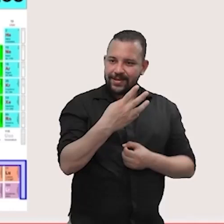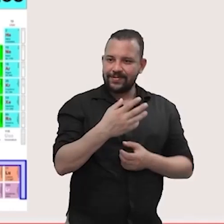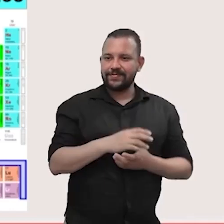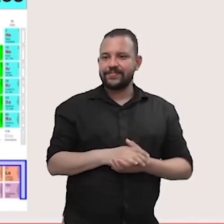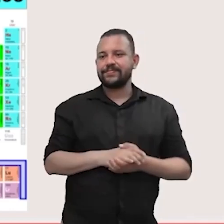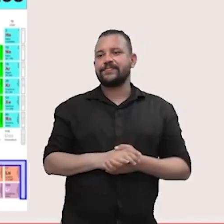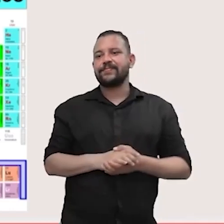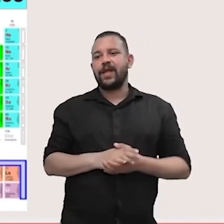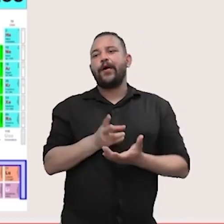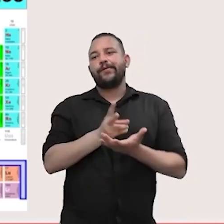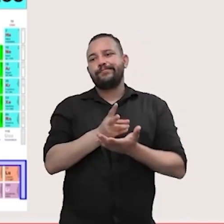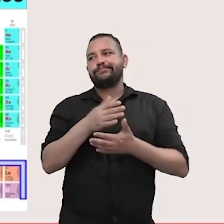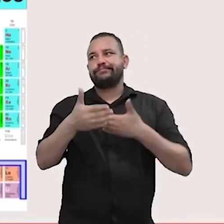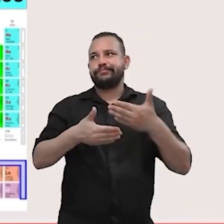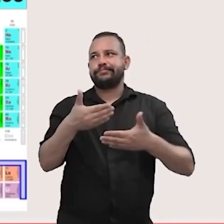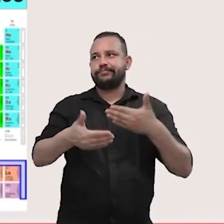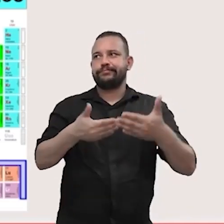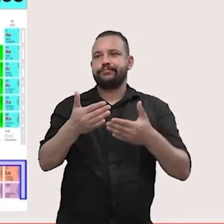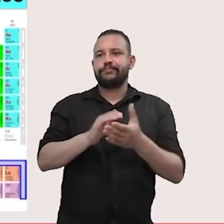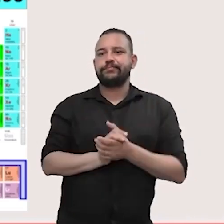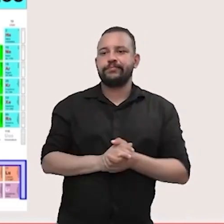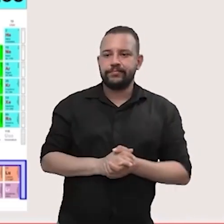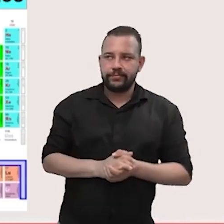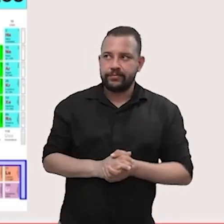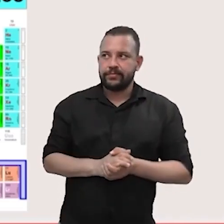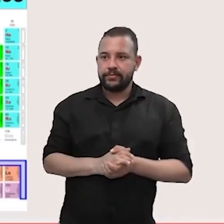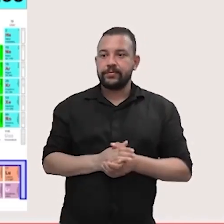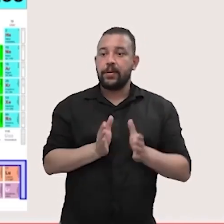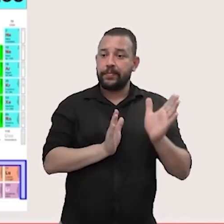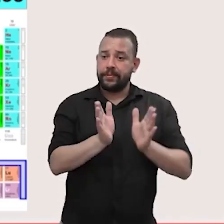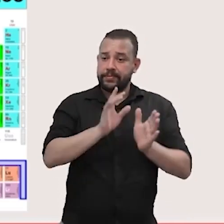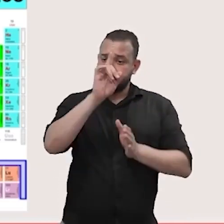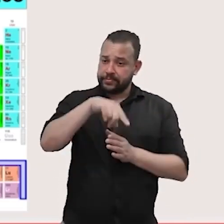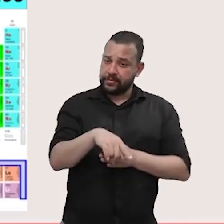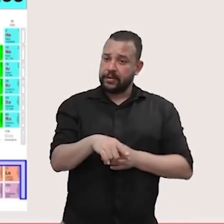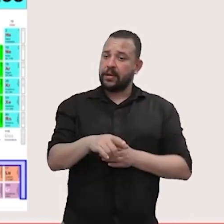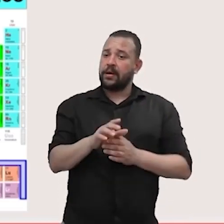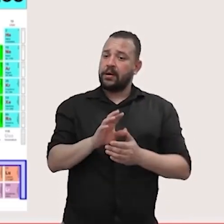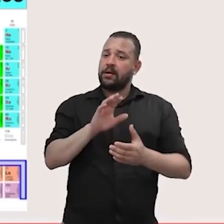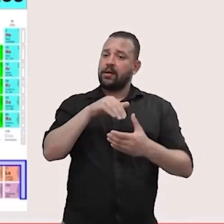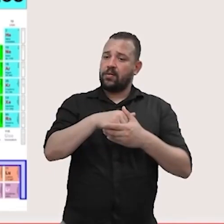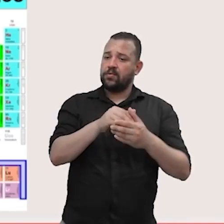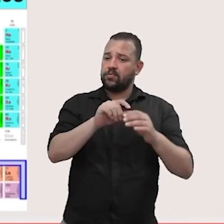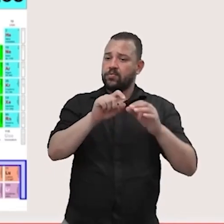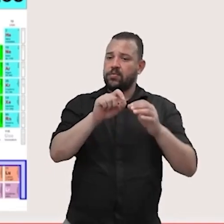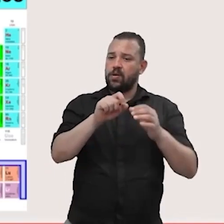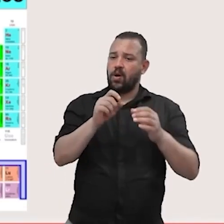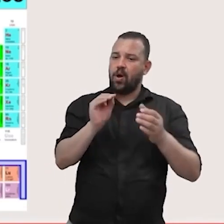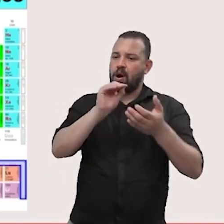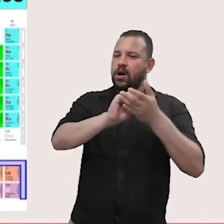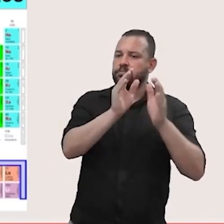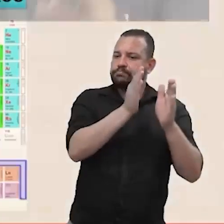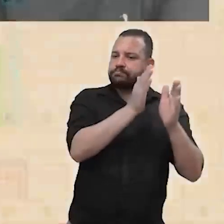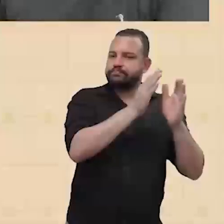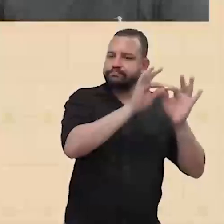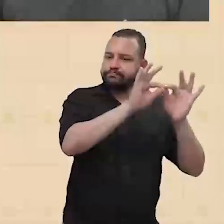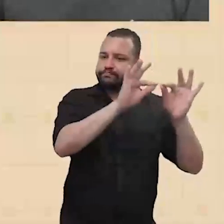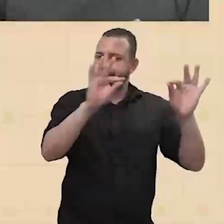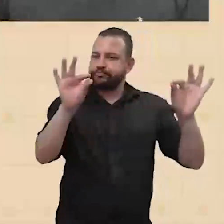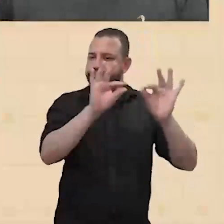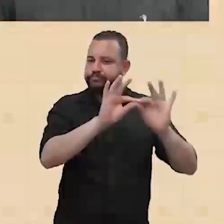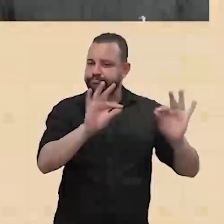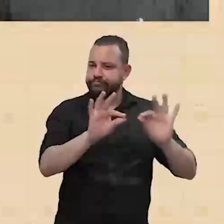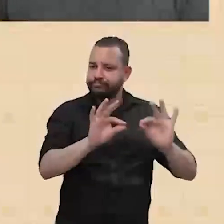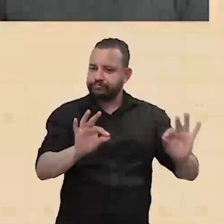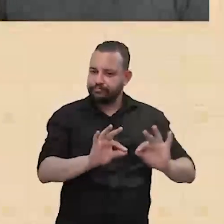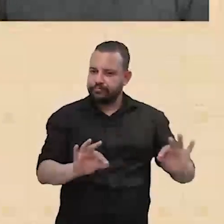E assim sucessivamente. Então, períodos são colocados na horizontal. E é aí que nós